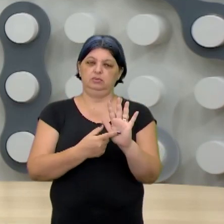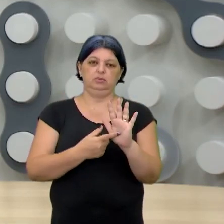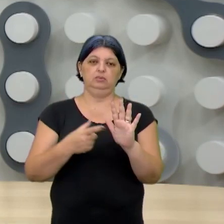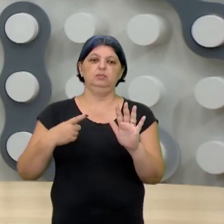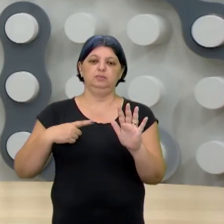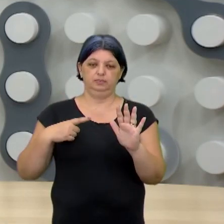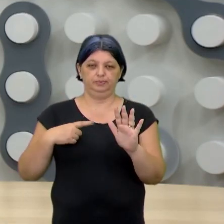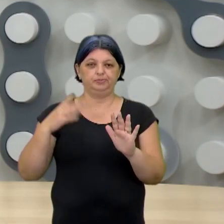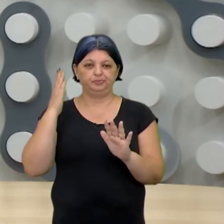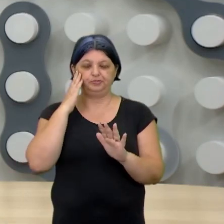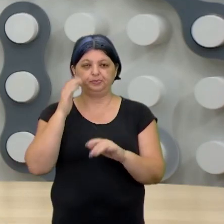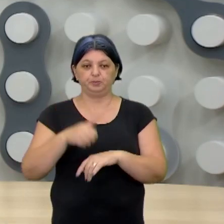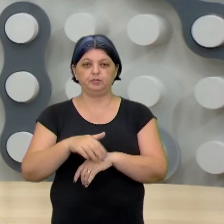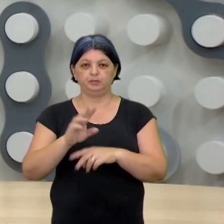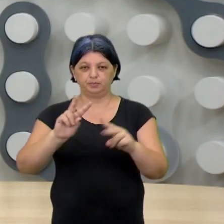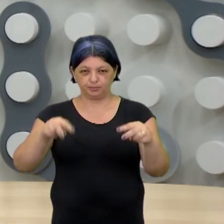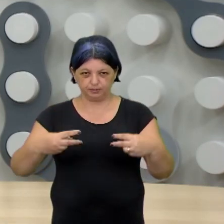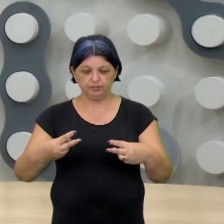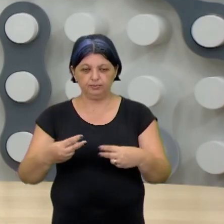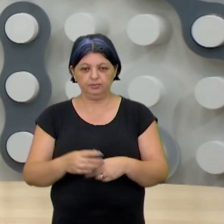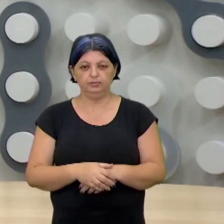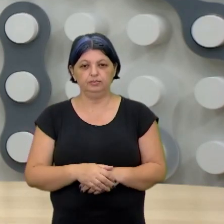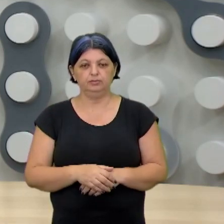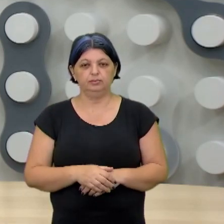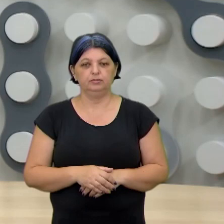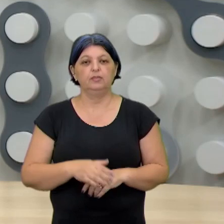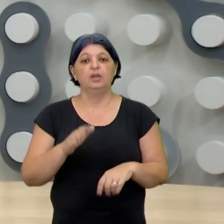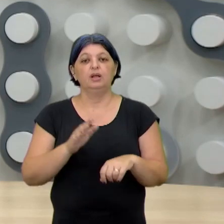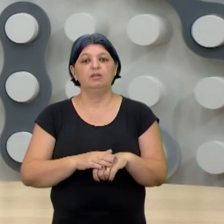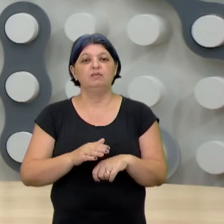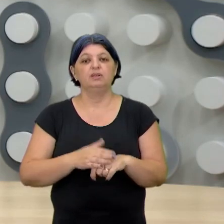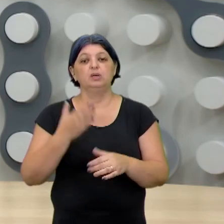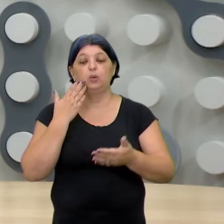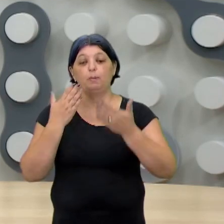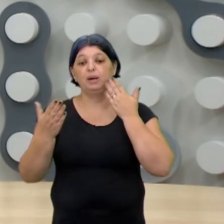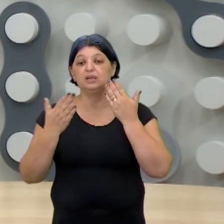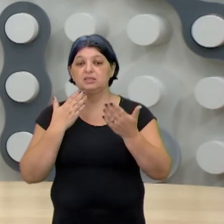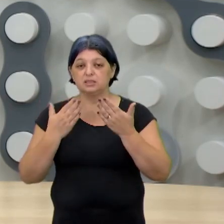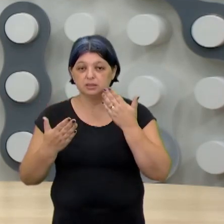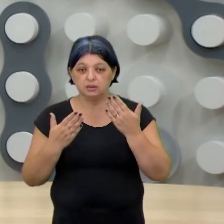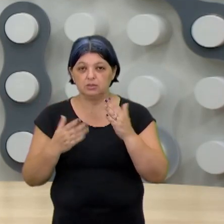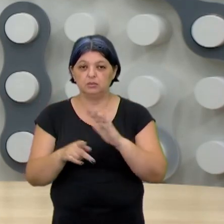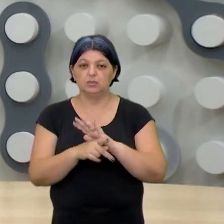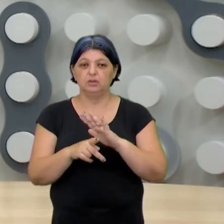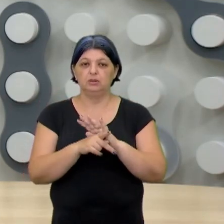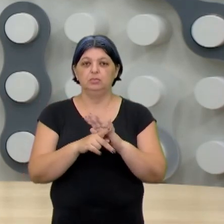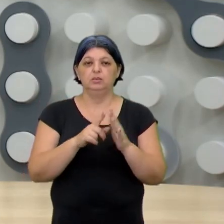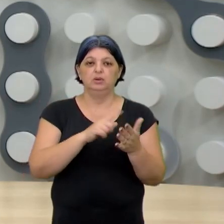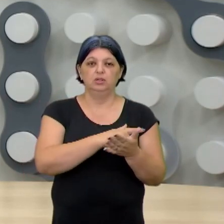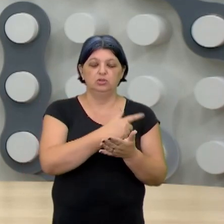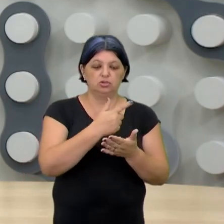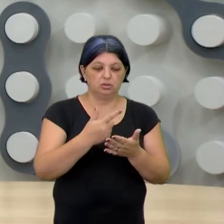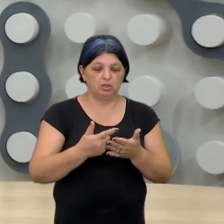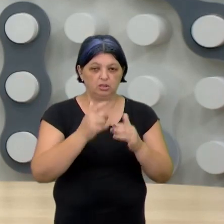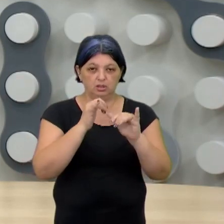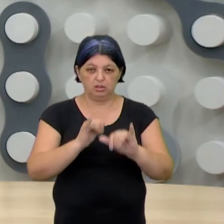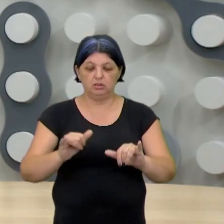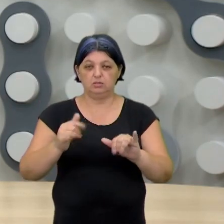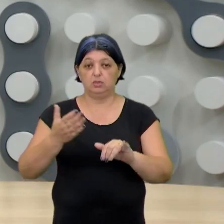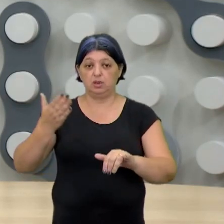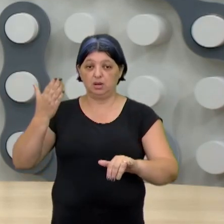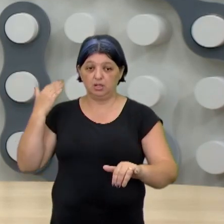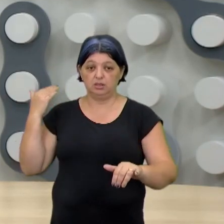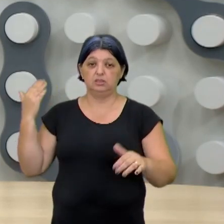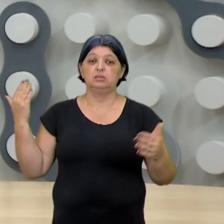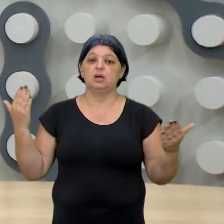Saiba Mais, em que ele vai fazer comparações entre o jornalismo antigo e o jornalismo atual. Ele vai falar